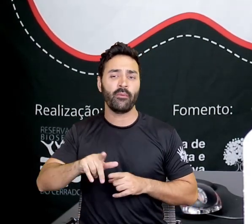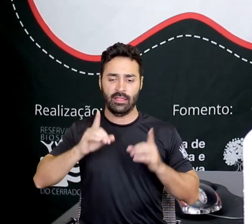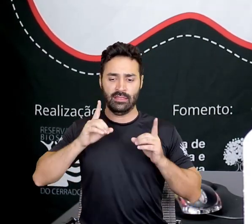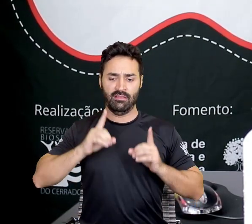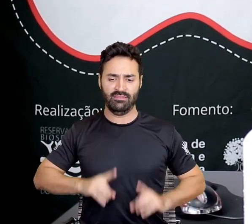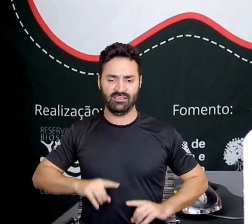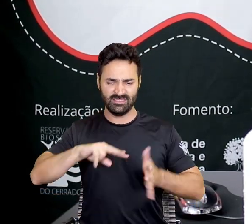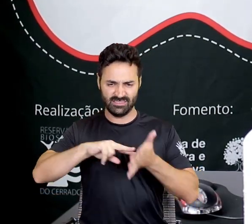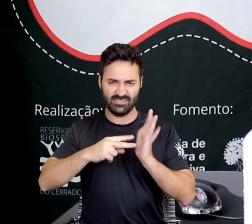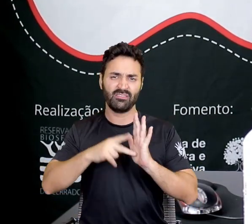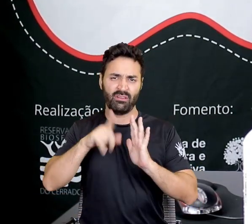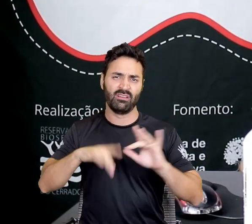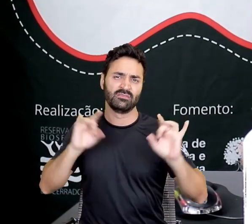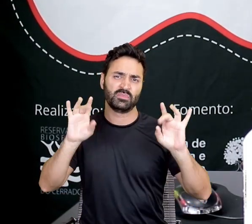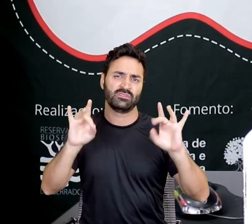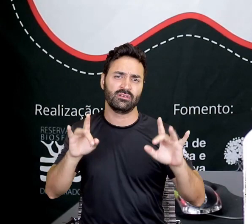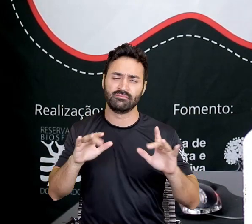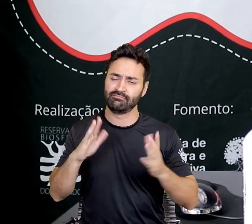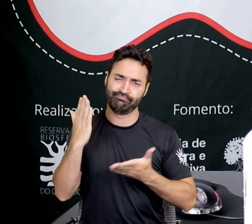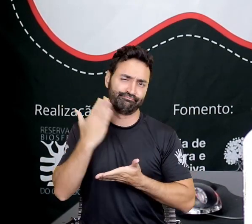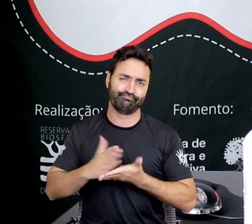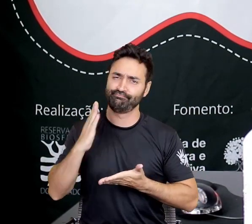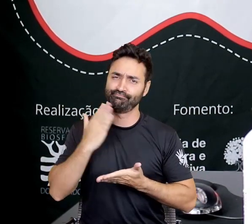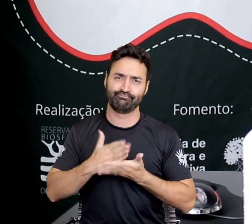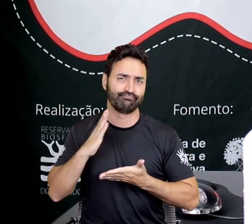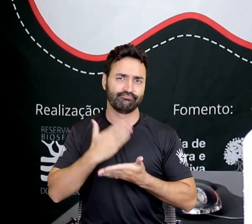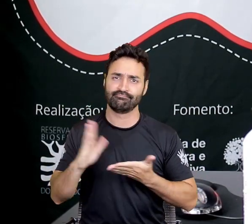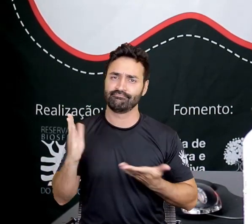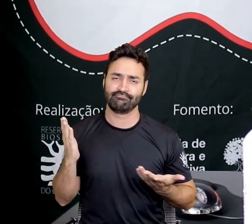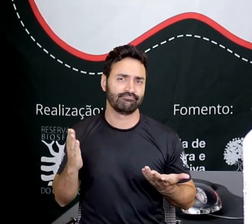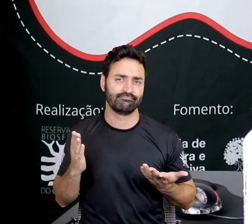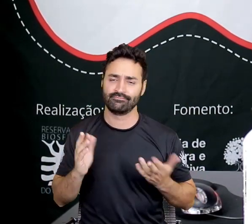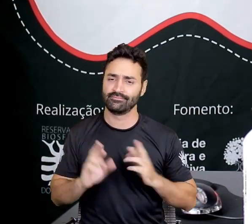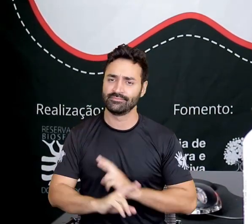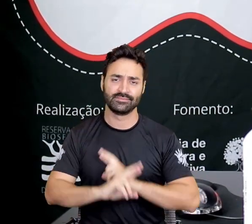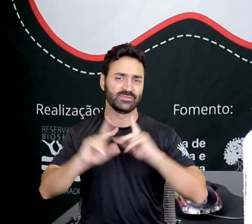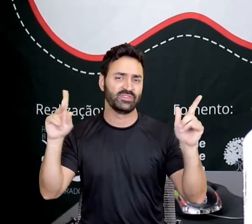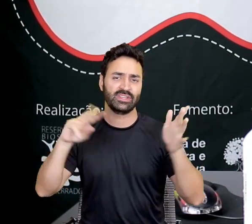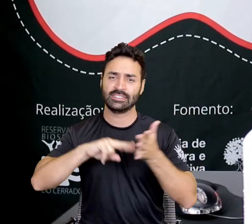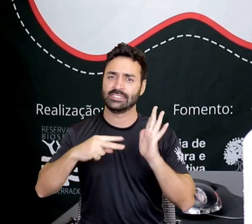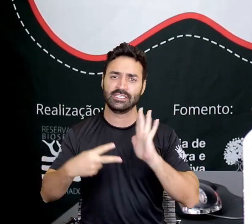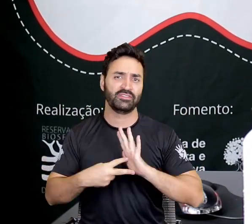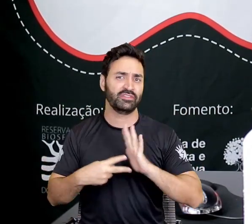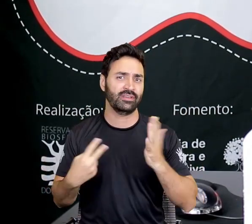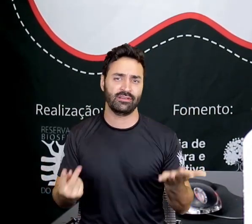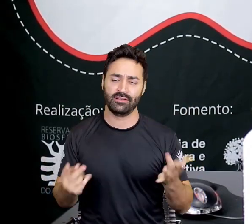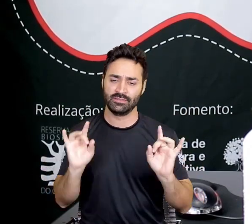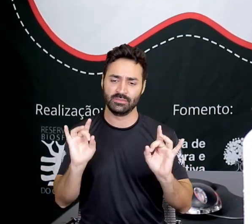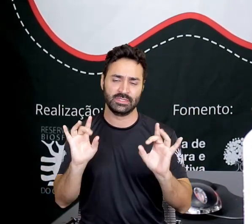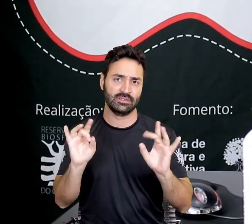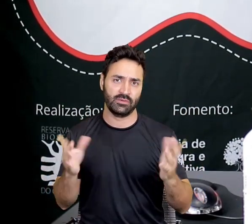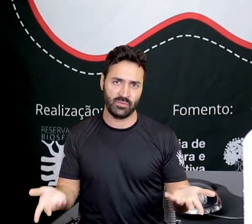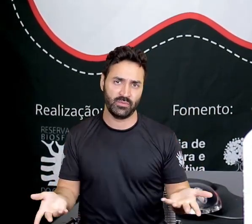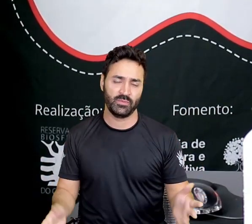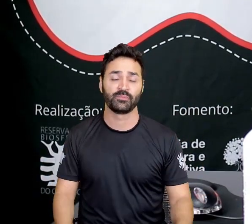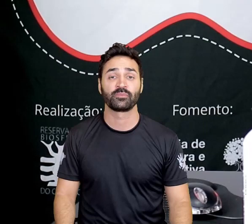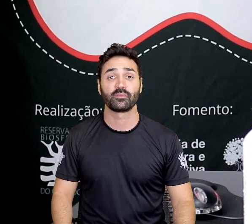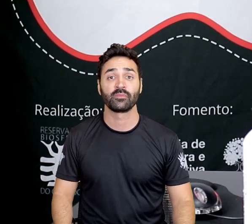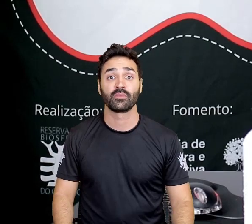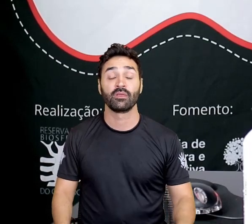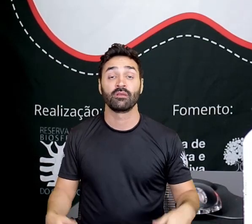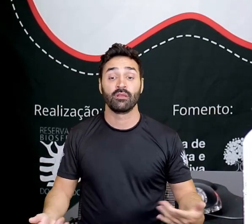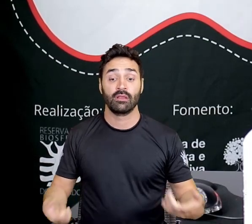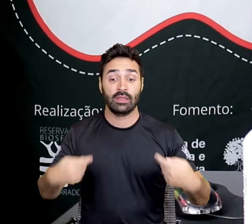uma deficiência que significa que ela é especial, né? Tem uma carga afetiva diferente na palavra especial. E